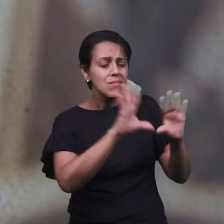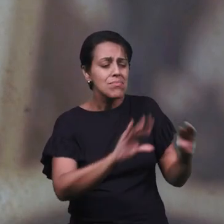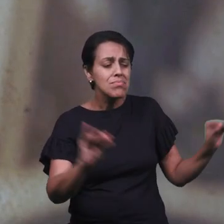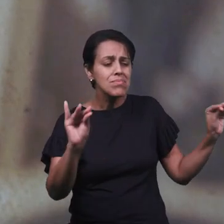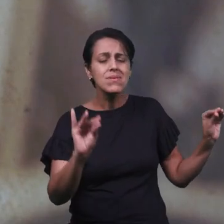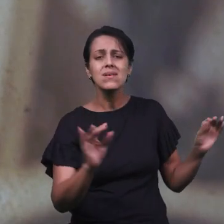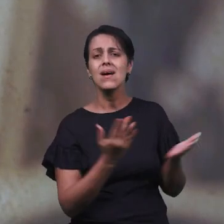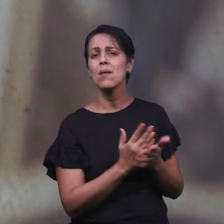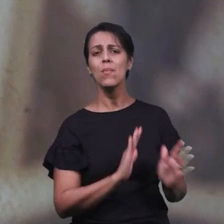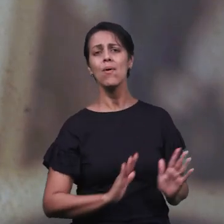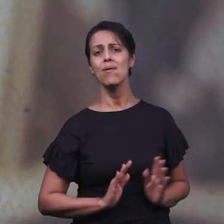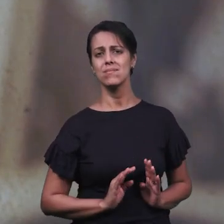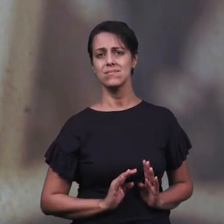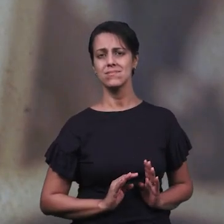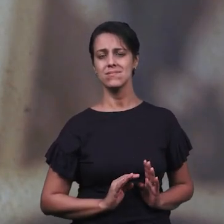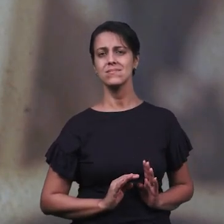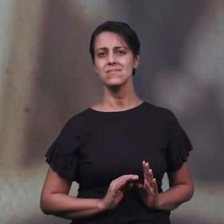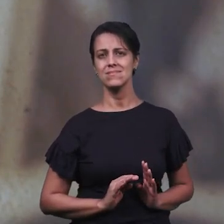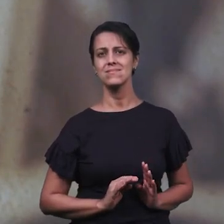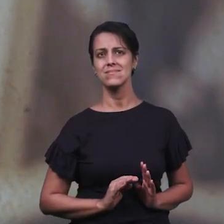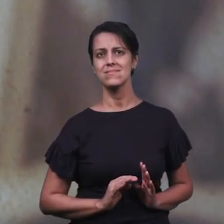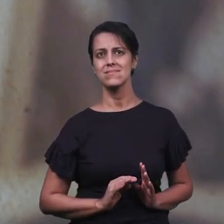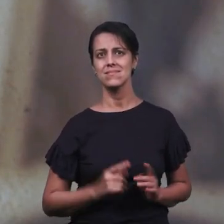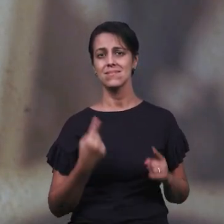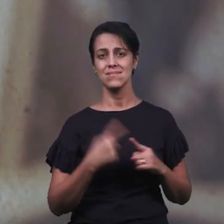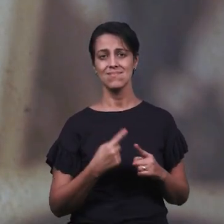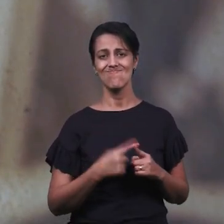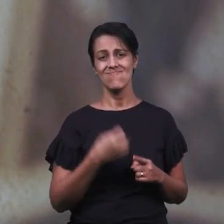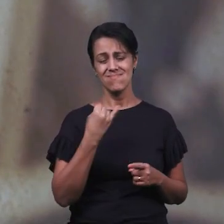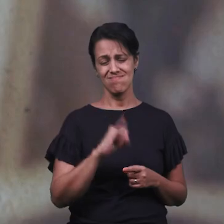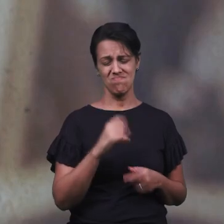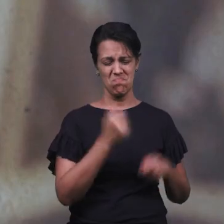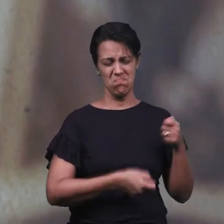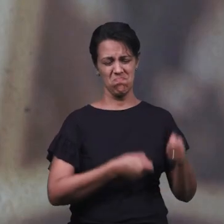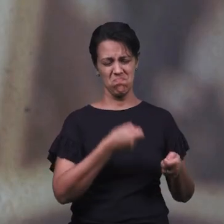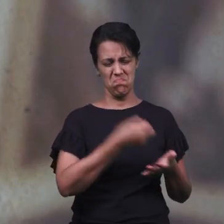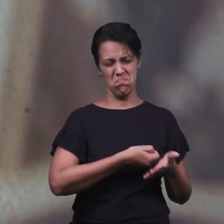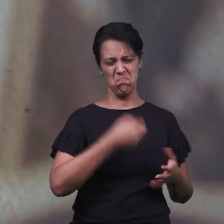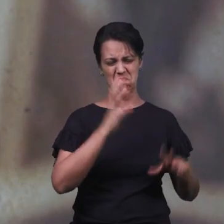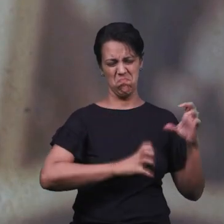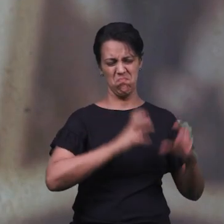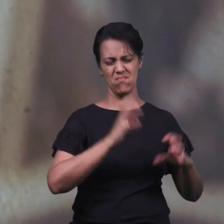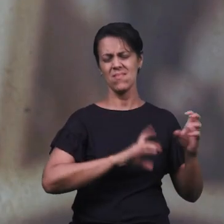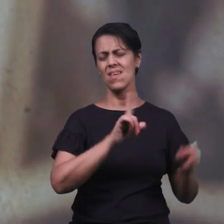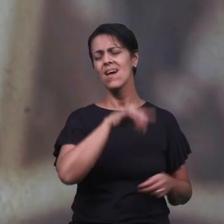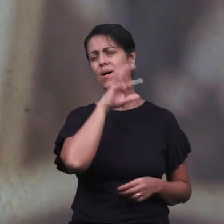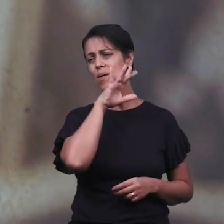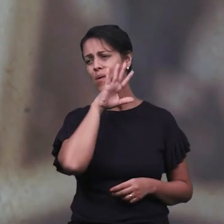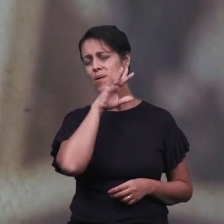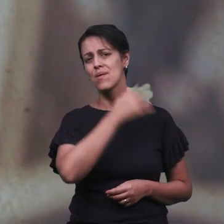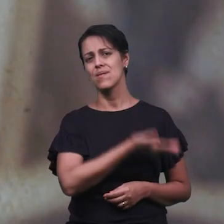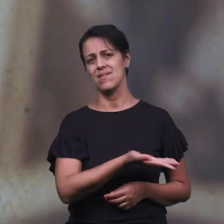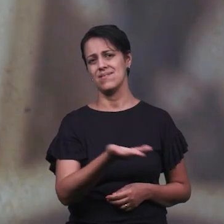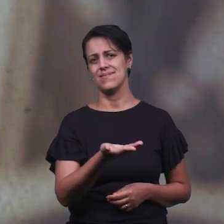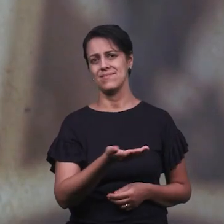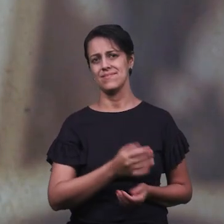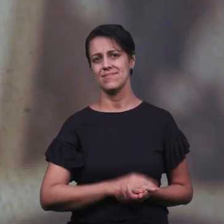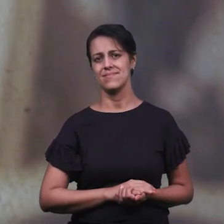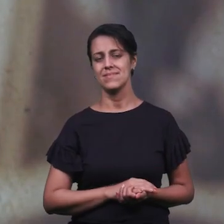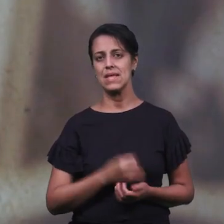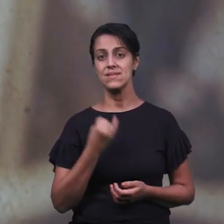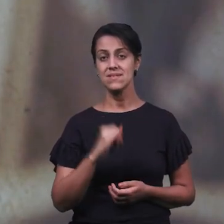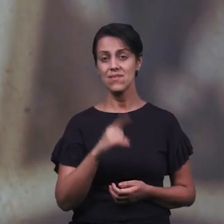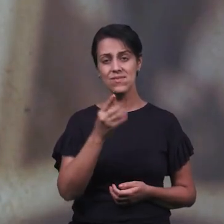acabam, de alguma forma, sendo atingidos por aquela questão, né? Então, quando você busca fazer,